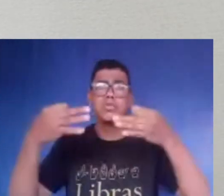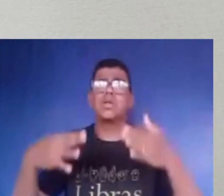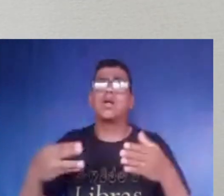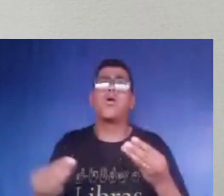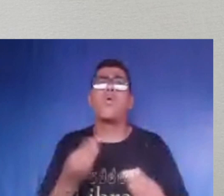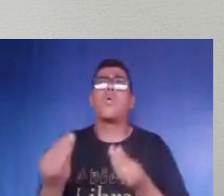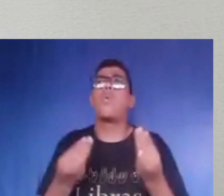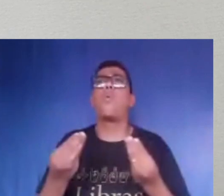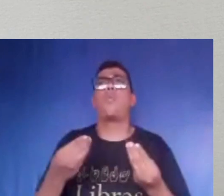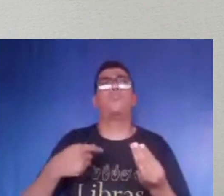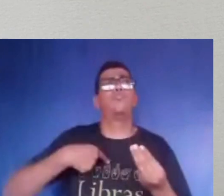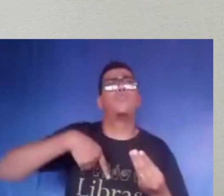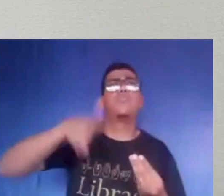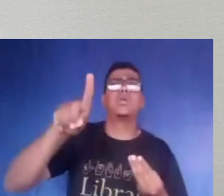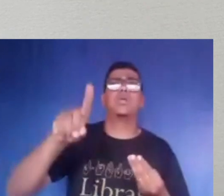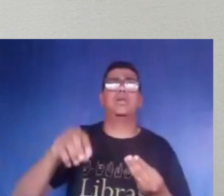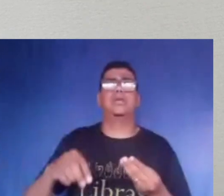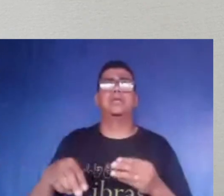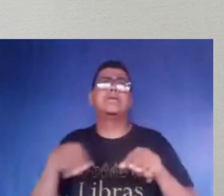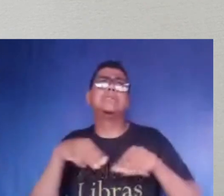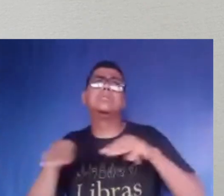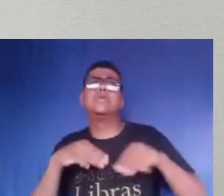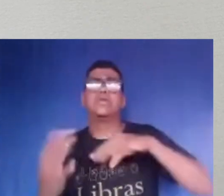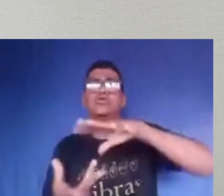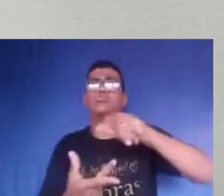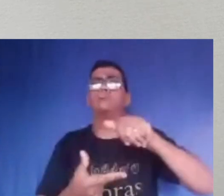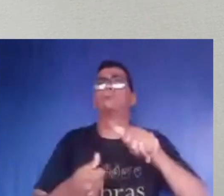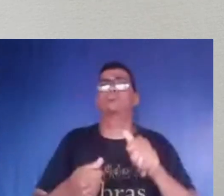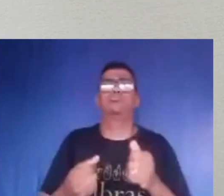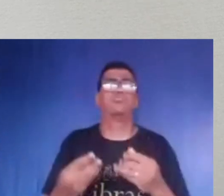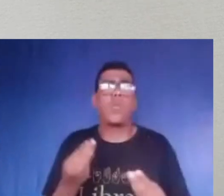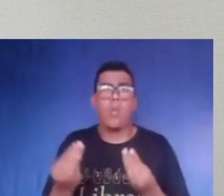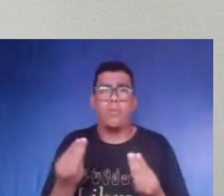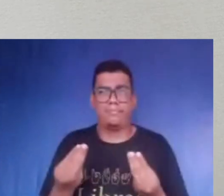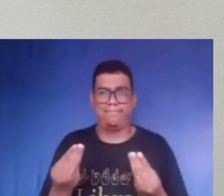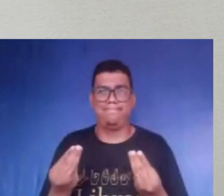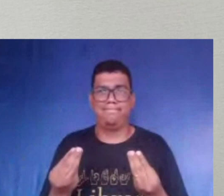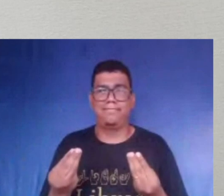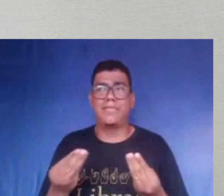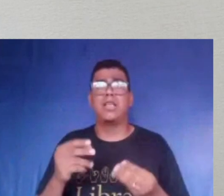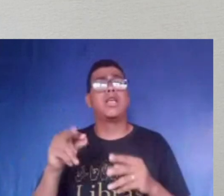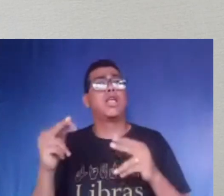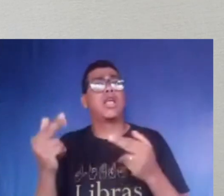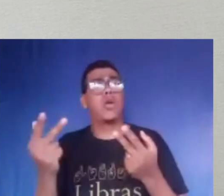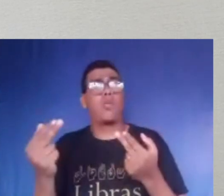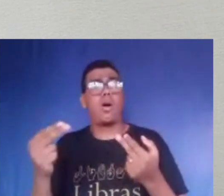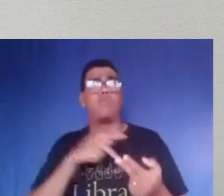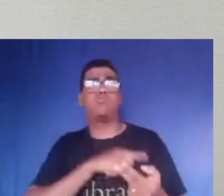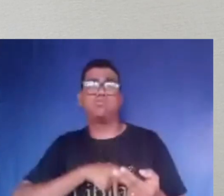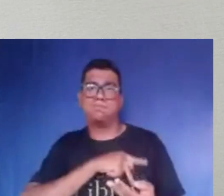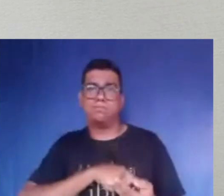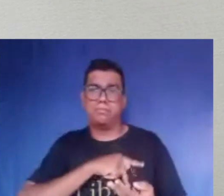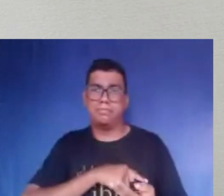ousadia que foi muito forte e presente na vida do apóstolo Paulo, na vida dos primeiros missionários, né, que se espalharam para os confins da terra, nas